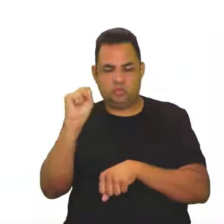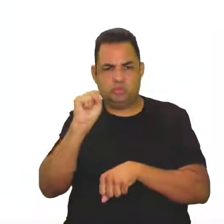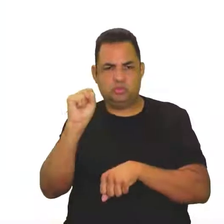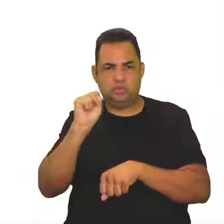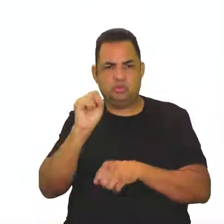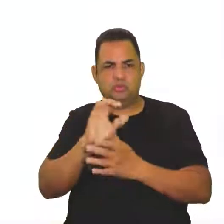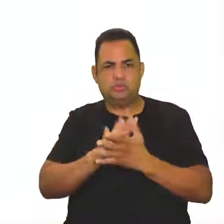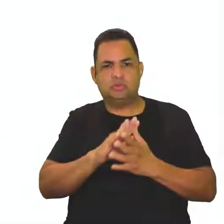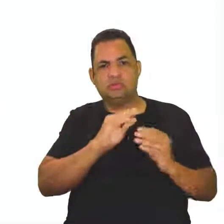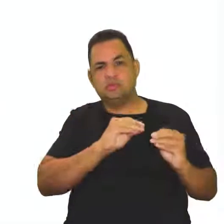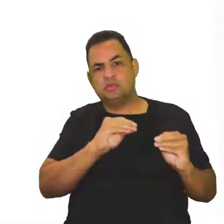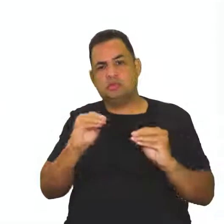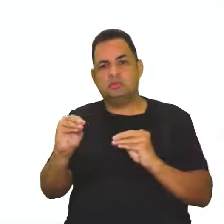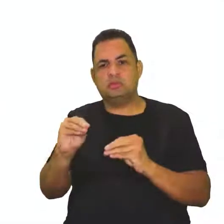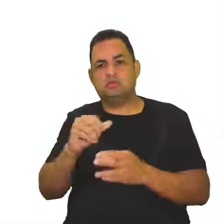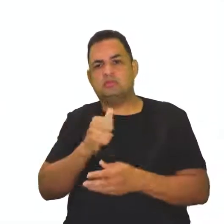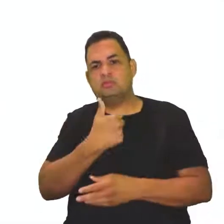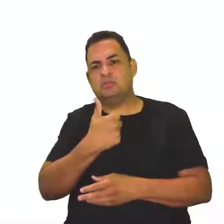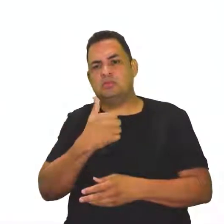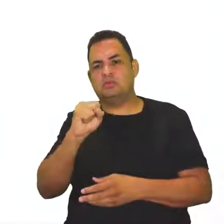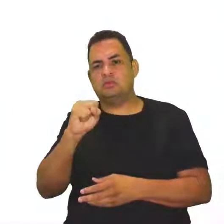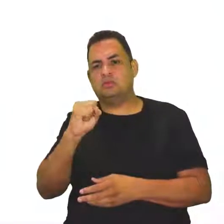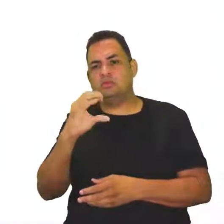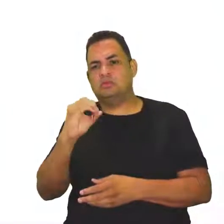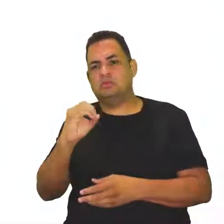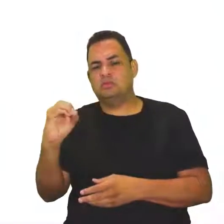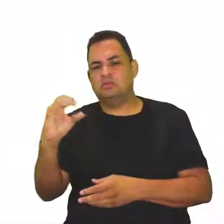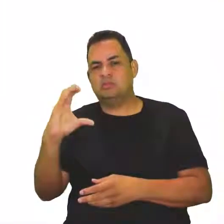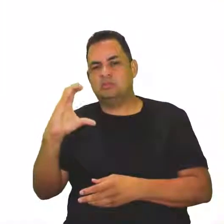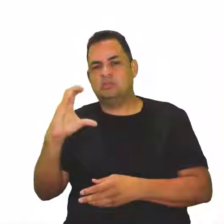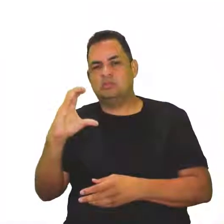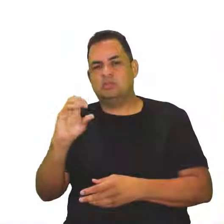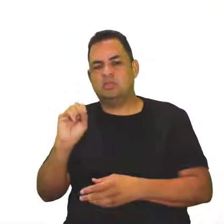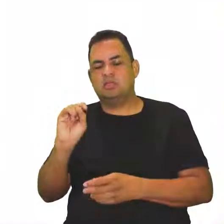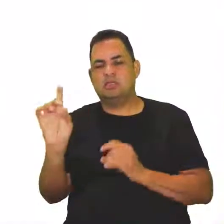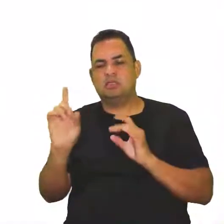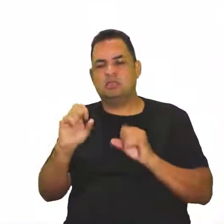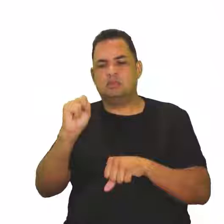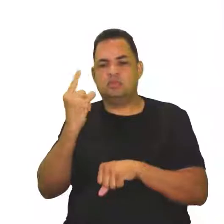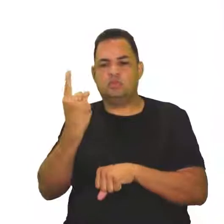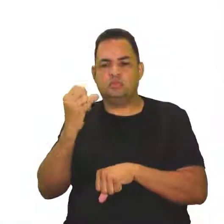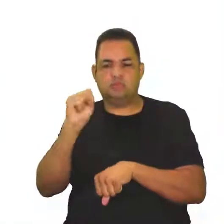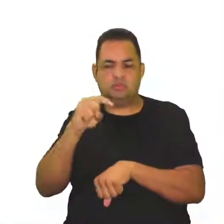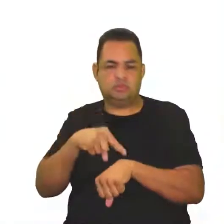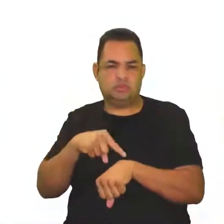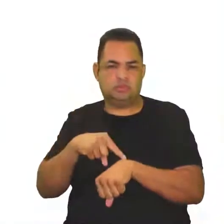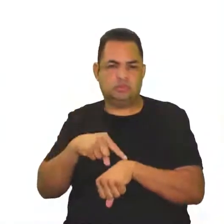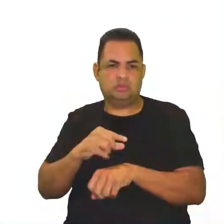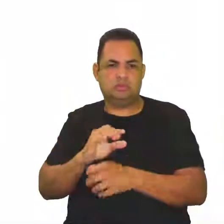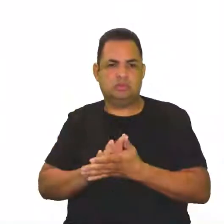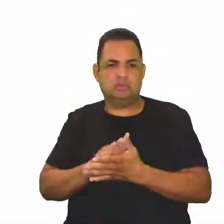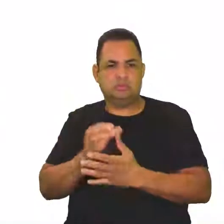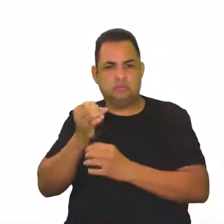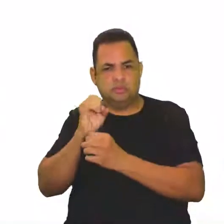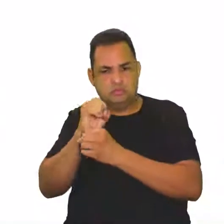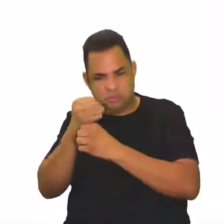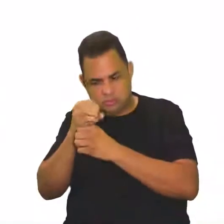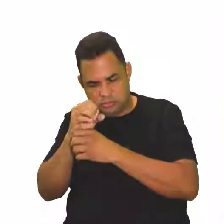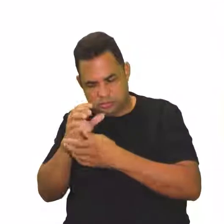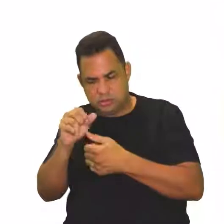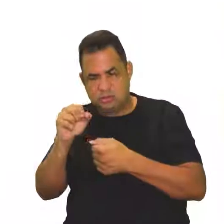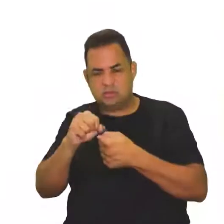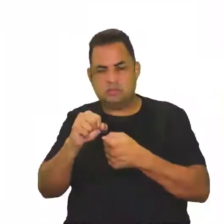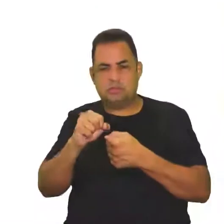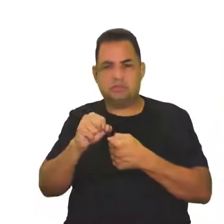transportando aproximadamente 1.800 coulombs a cada segundo. Experiências realizadas com naves